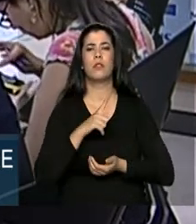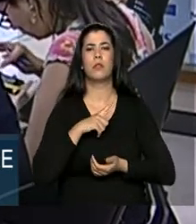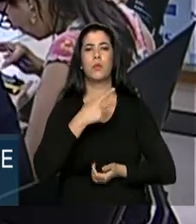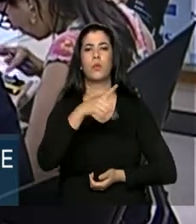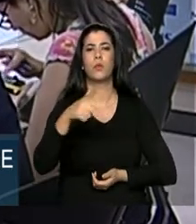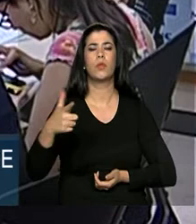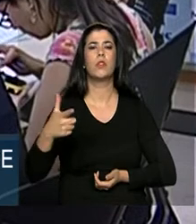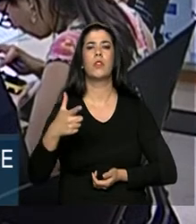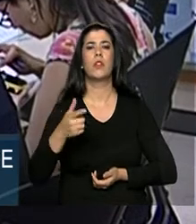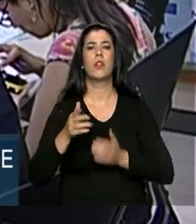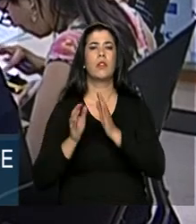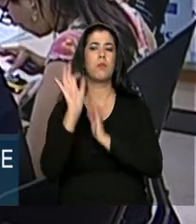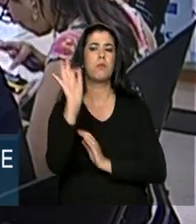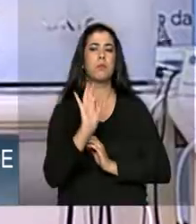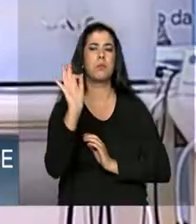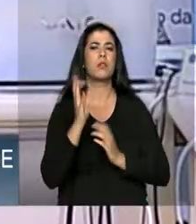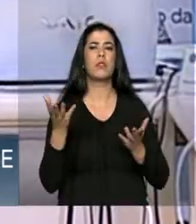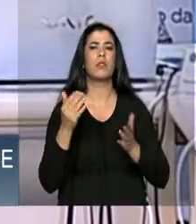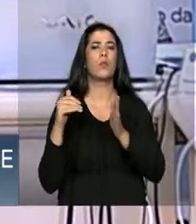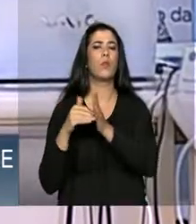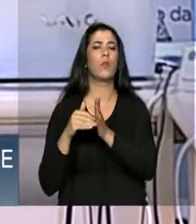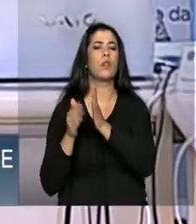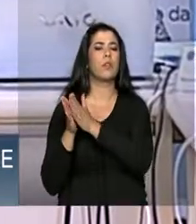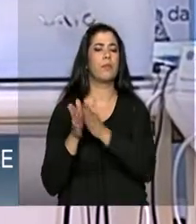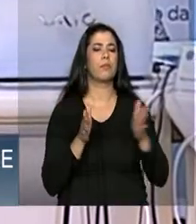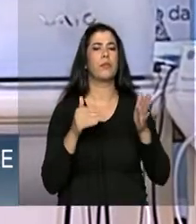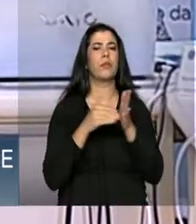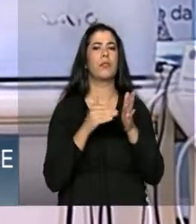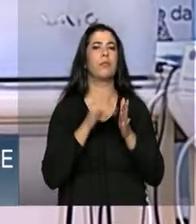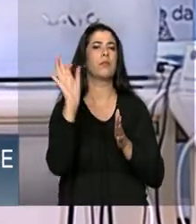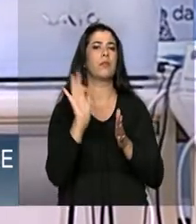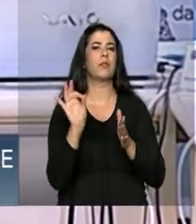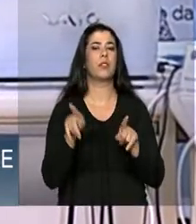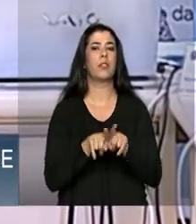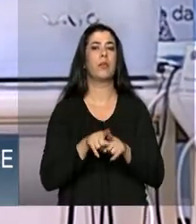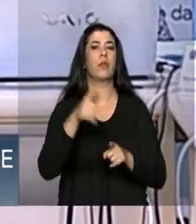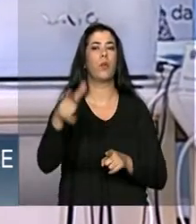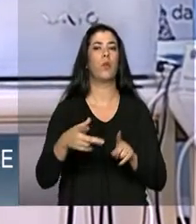passar? Ela te passa estatisticamente qual que é o intervalo, tá?